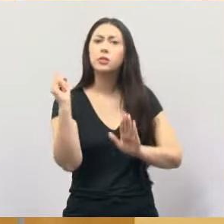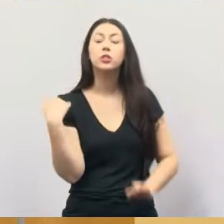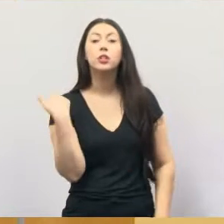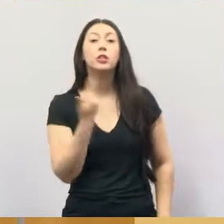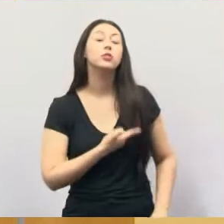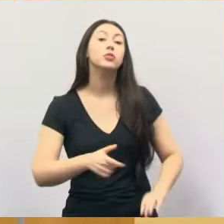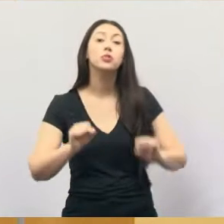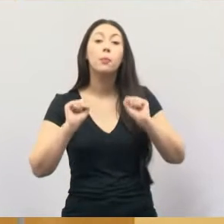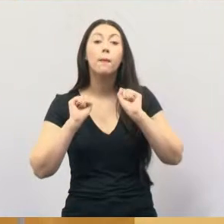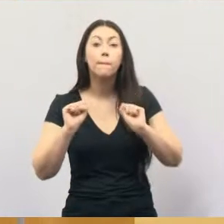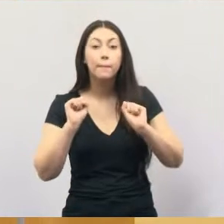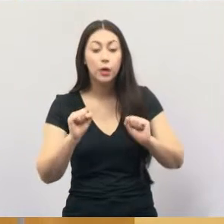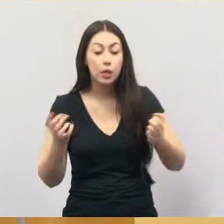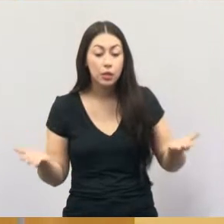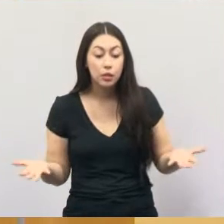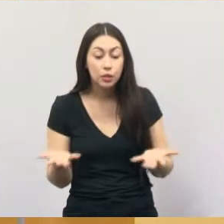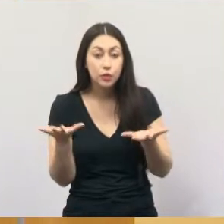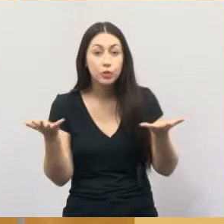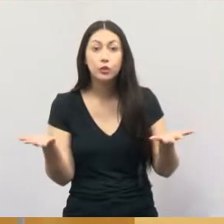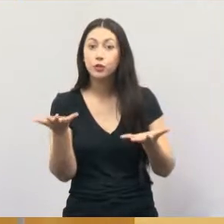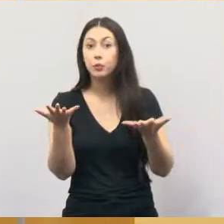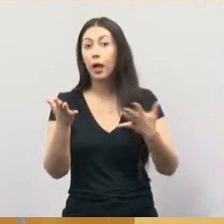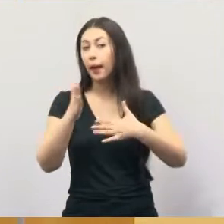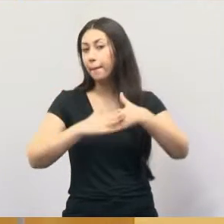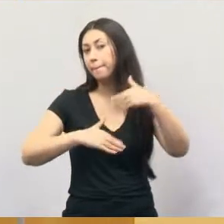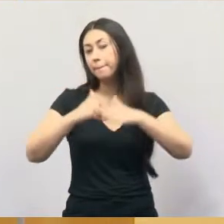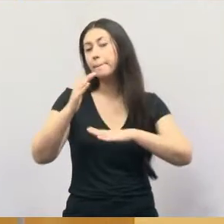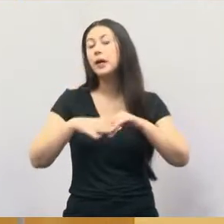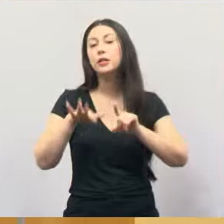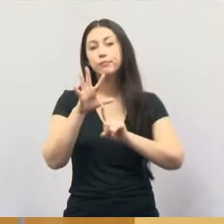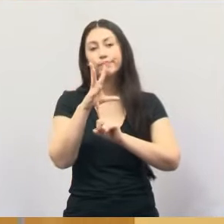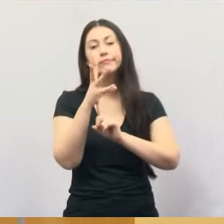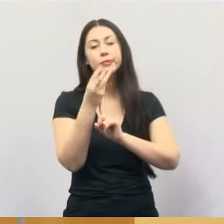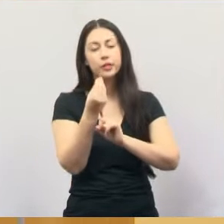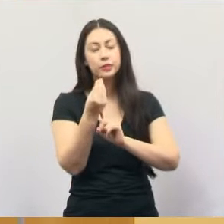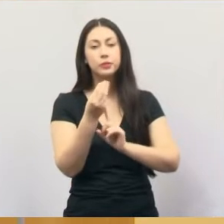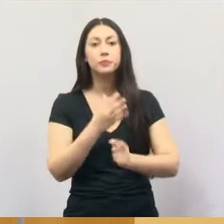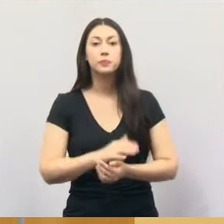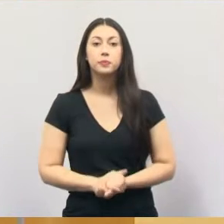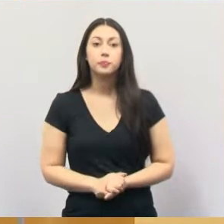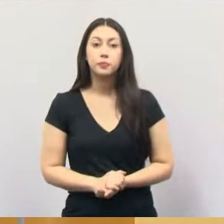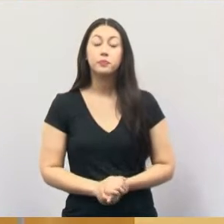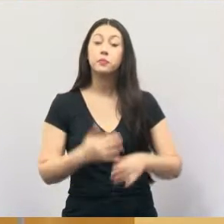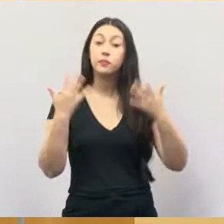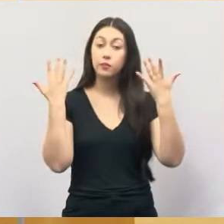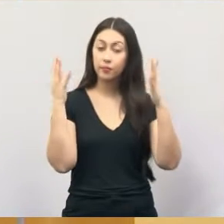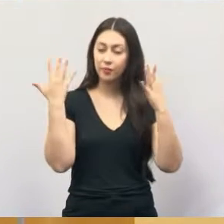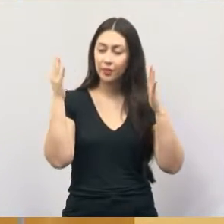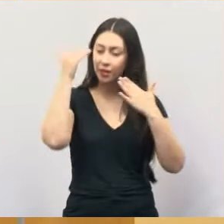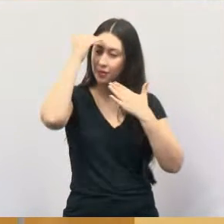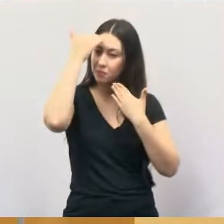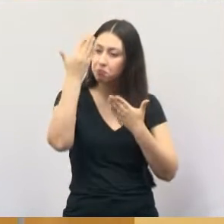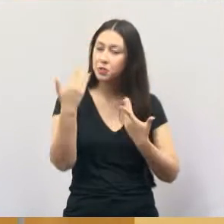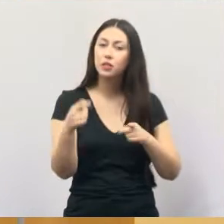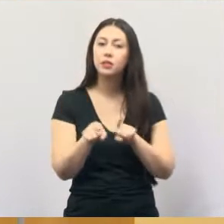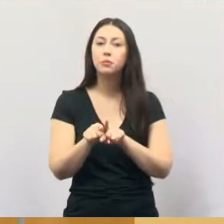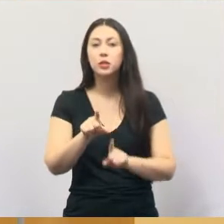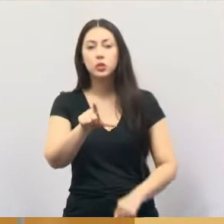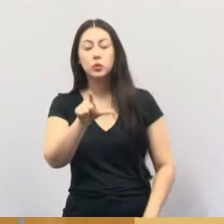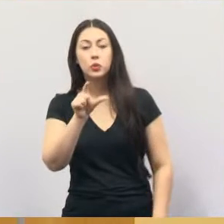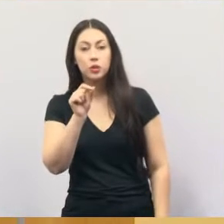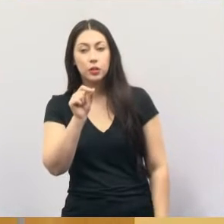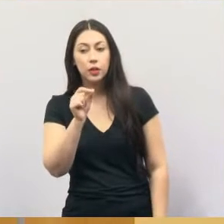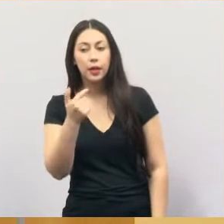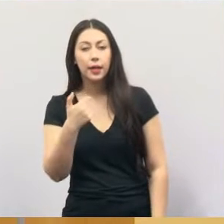possa estimular essas atividades aí no nosso município. Parabéns pela homenagem, pelo escolhido pela homenagem. Tive